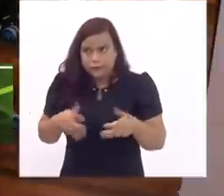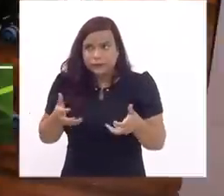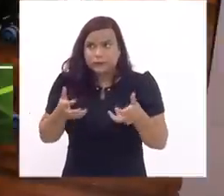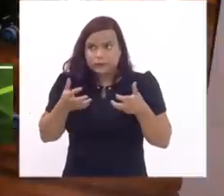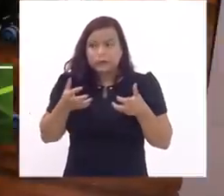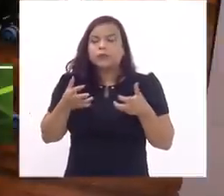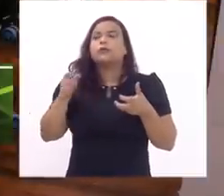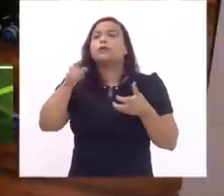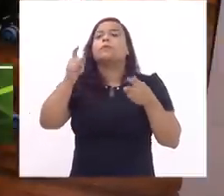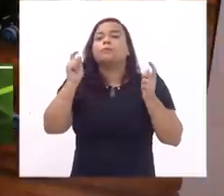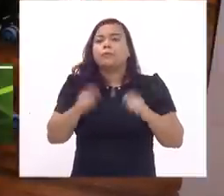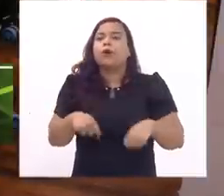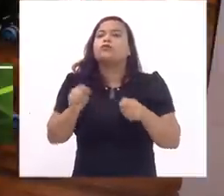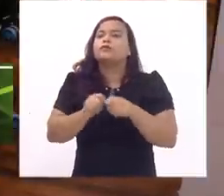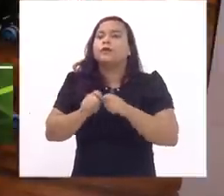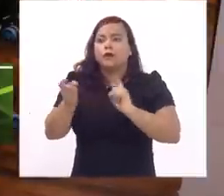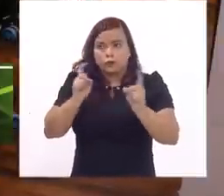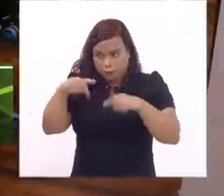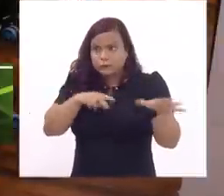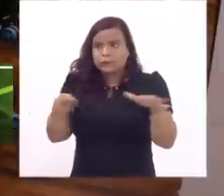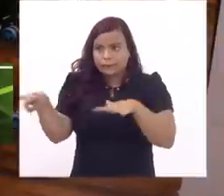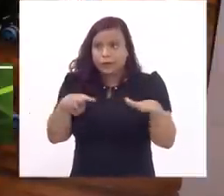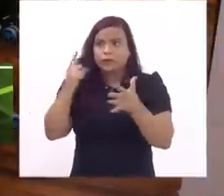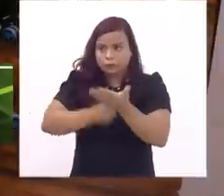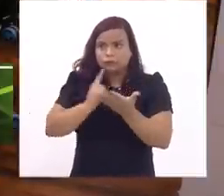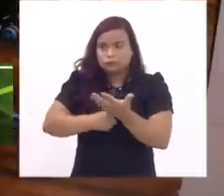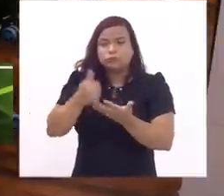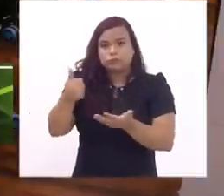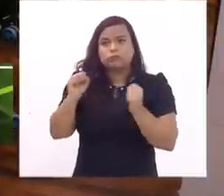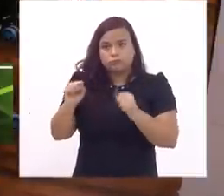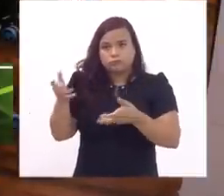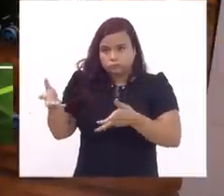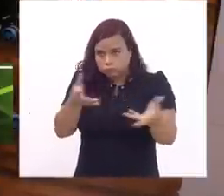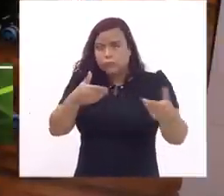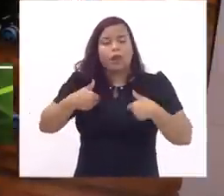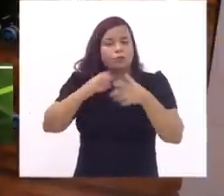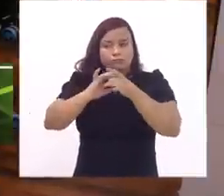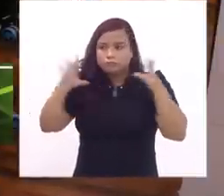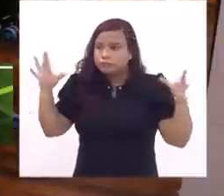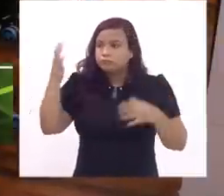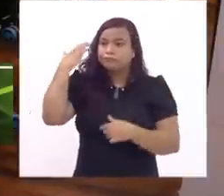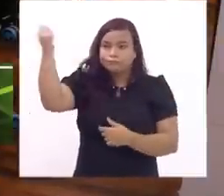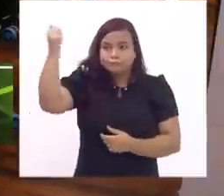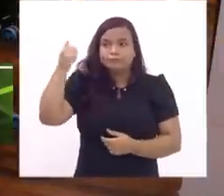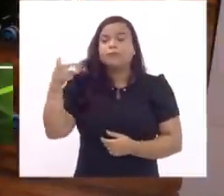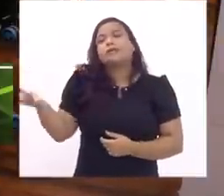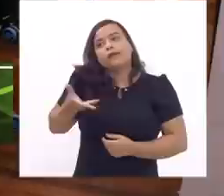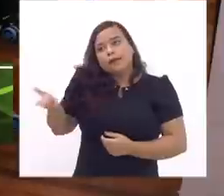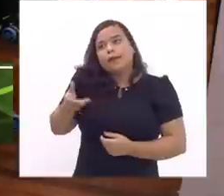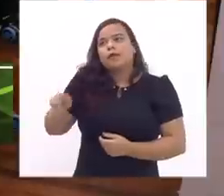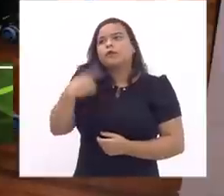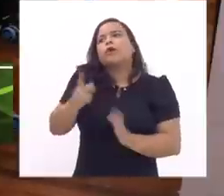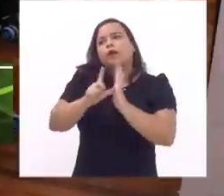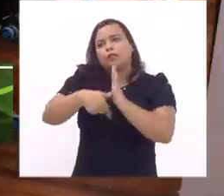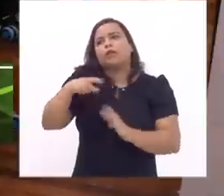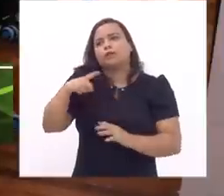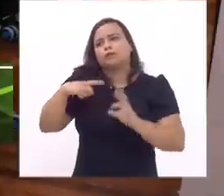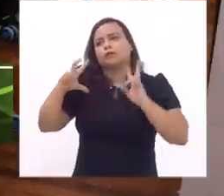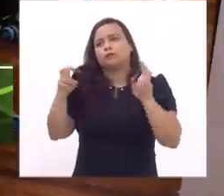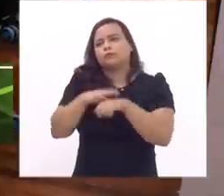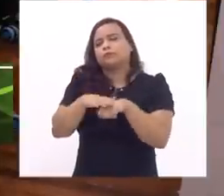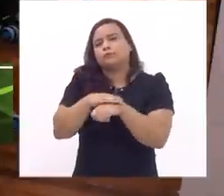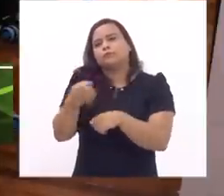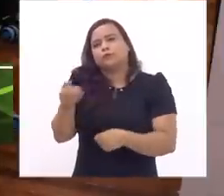Vocês podem fazer uma reunião essa semana. Vamos marcar essa semana uma reunião. Eu estou à sua disposição. Até para dar celeridade, já que a gente está tendo um pouco de atraso mediante essa nova